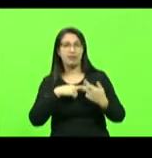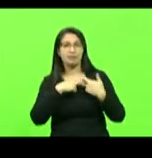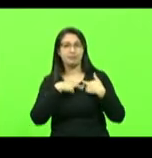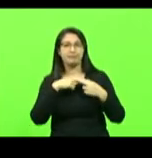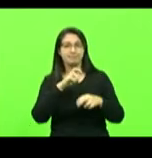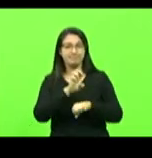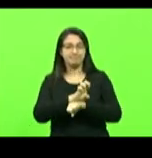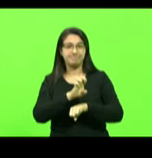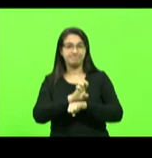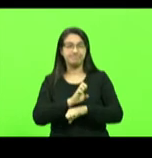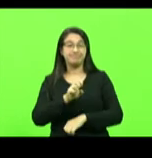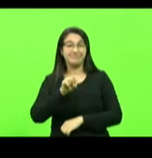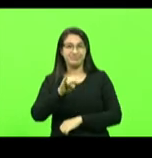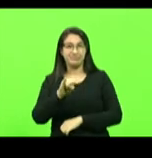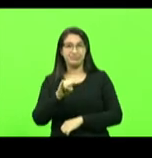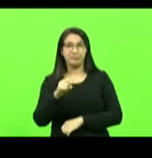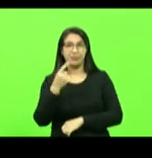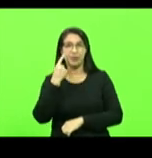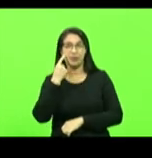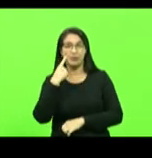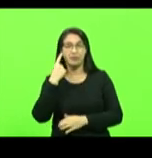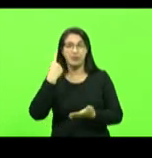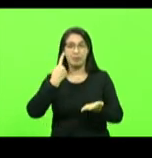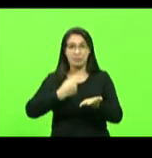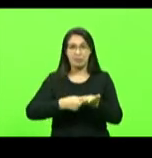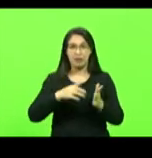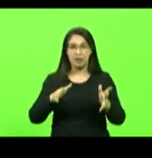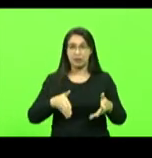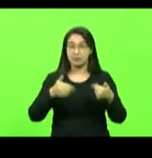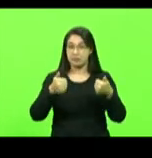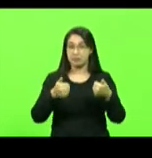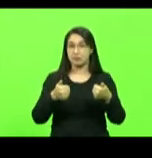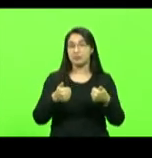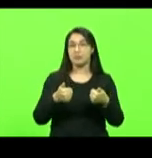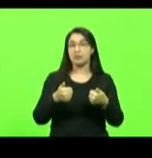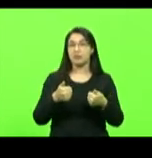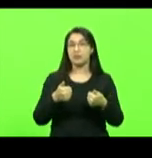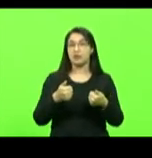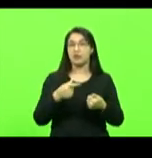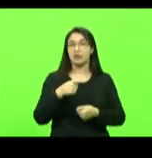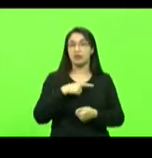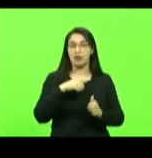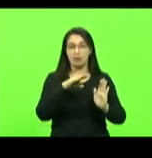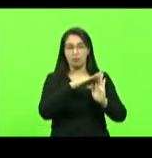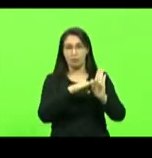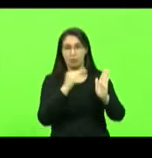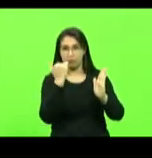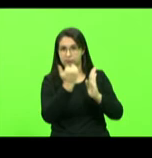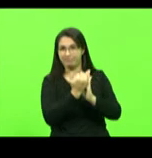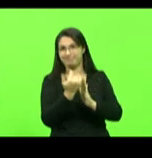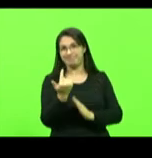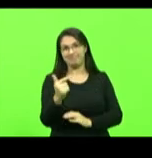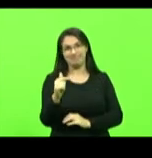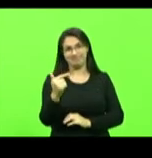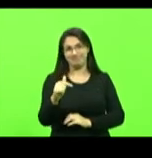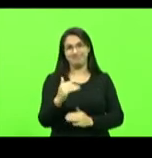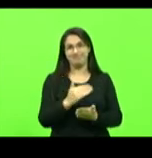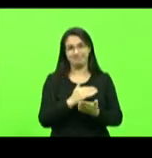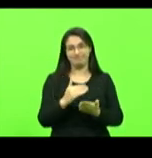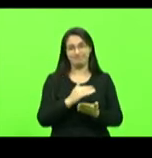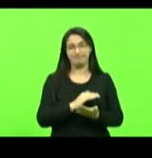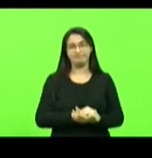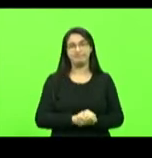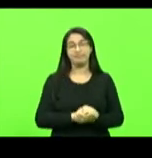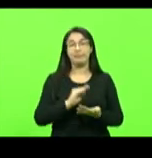Se a gente for pegar o pacto de aprimoramento, nesses eixos estão ações que não foram cumpridas. A falta de